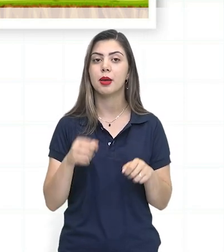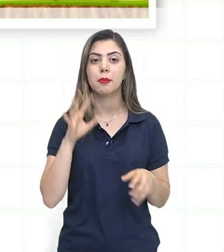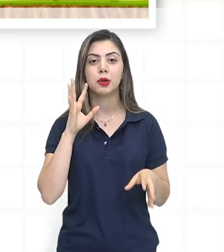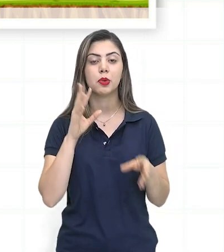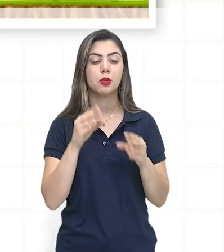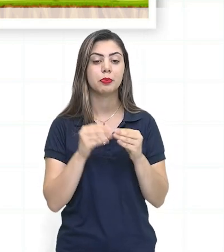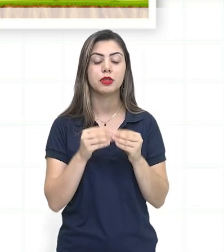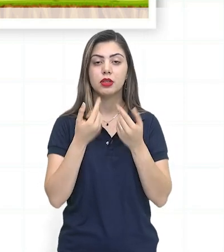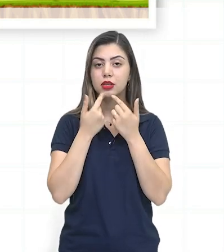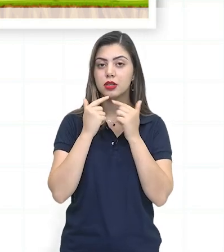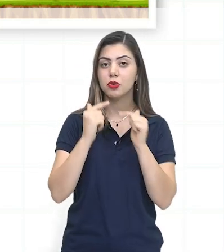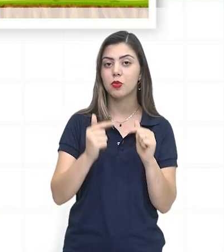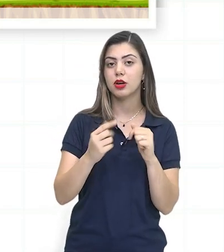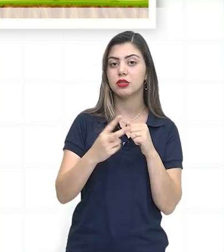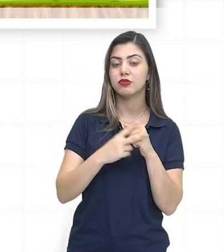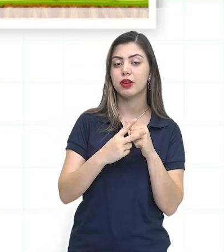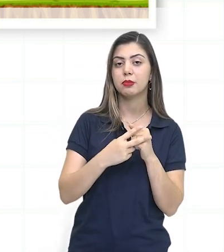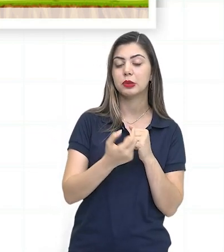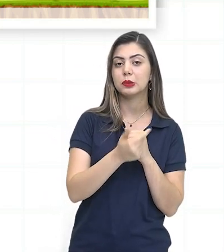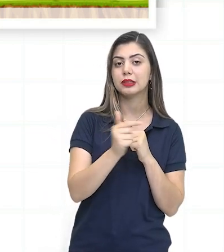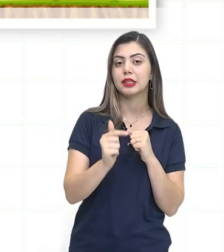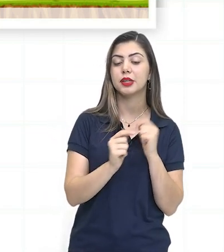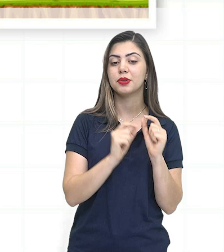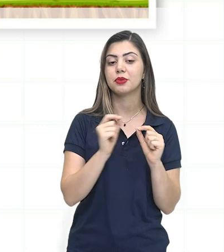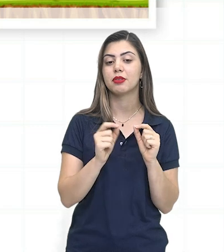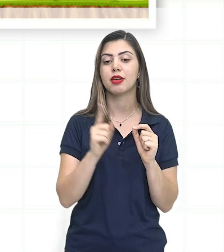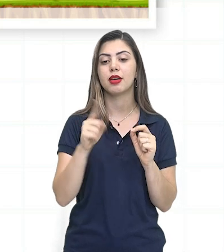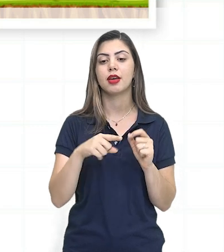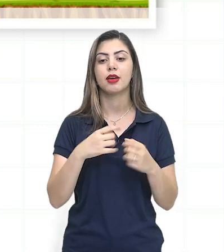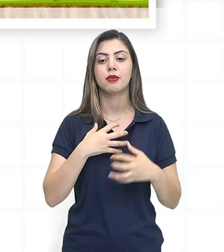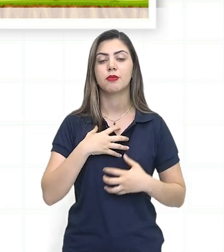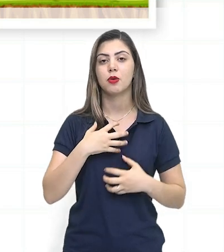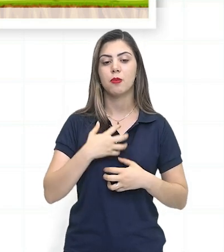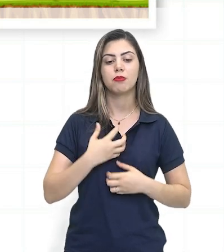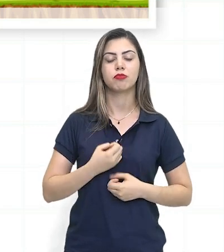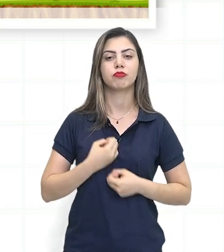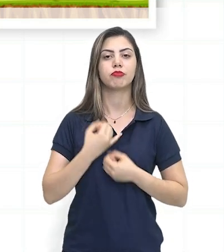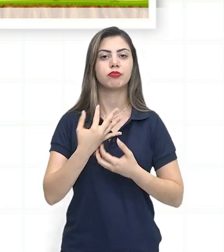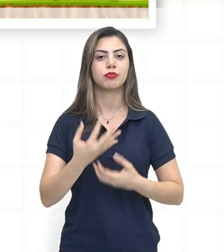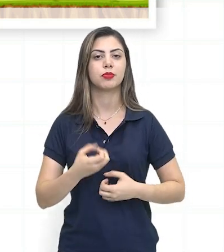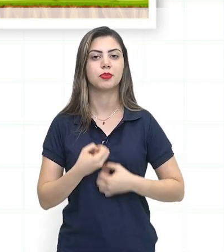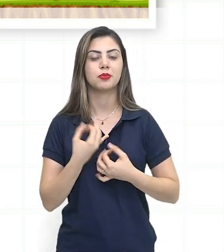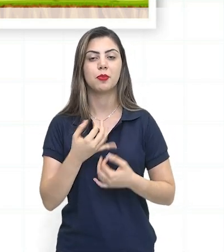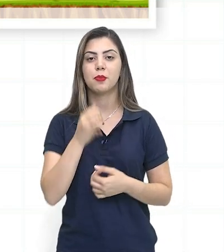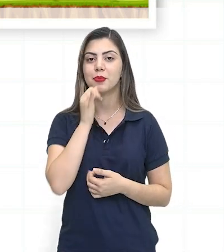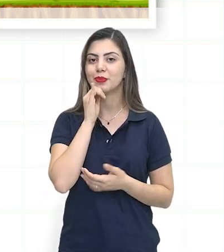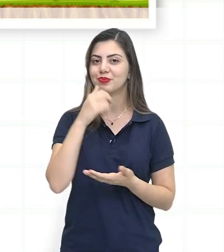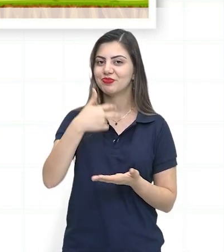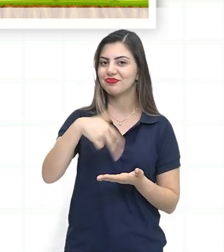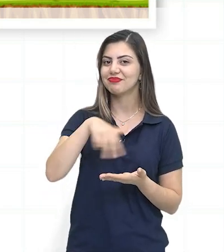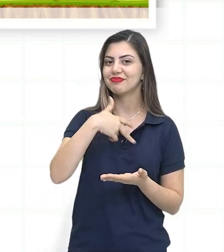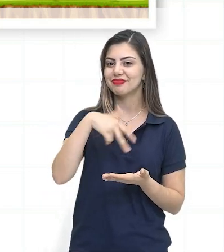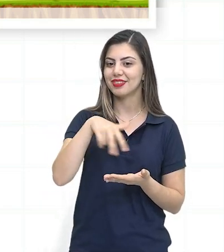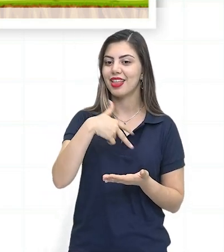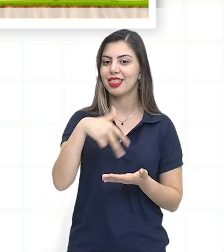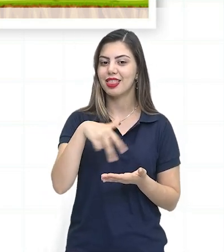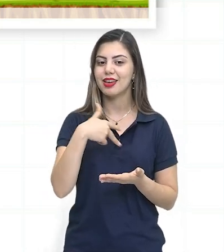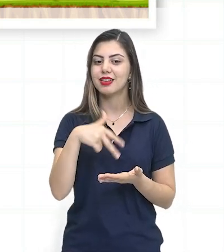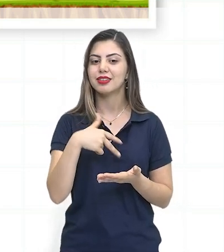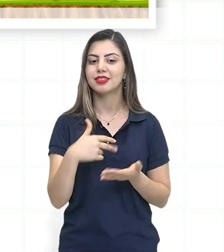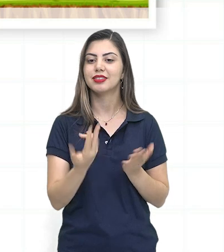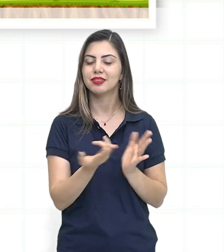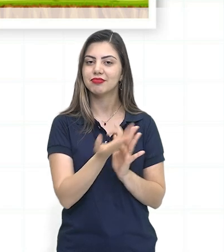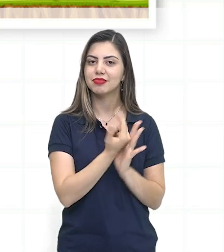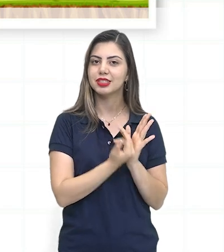como linguagem não verbal é a linguagem corporal. Por exemplo, a dança, certo? Desenho, já